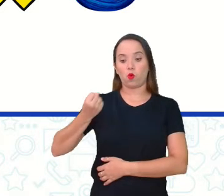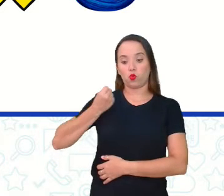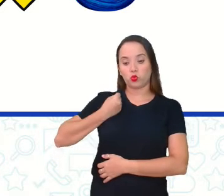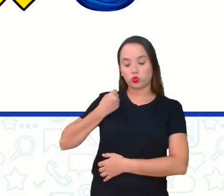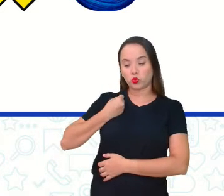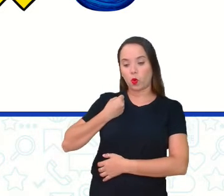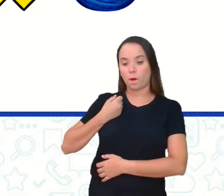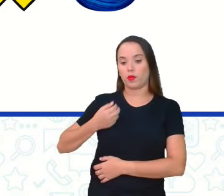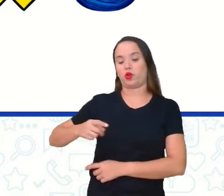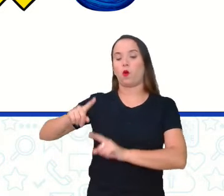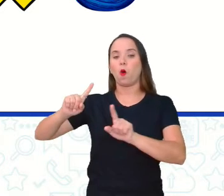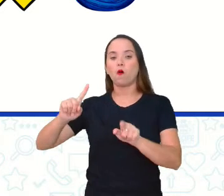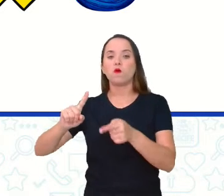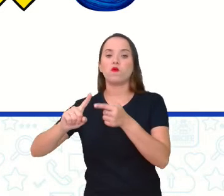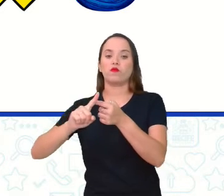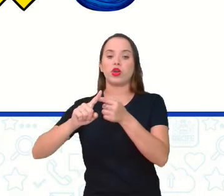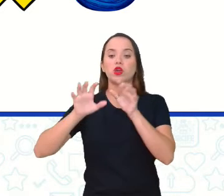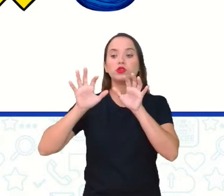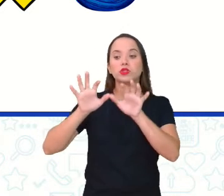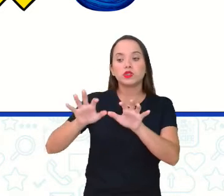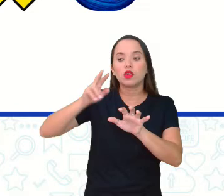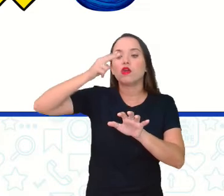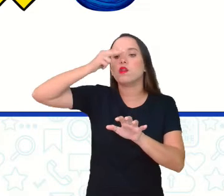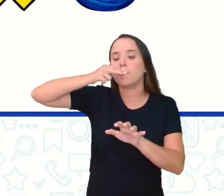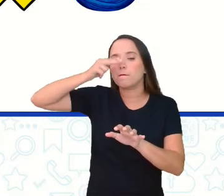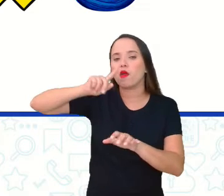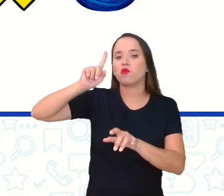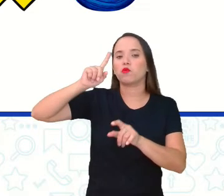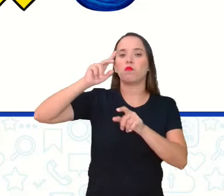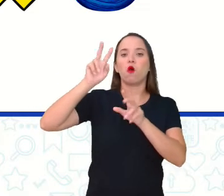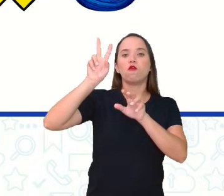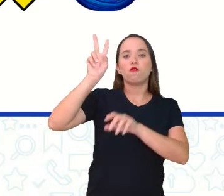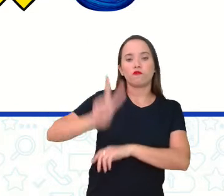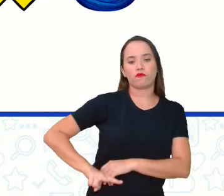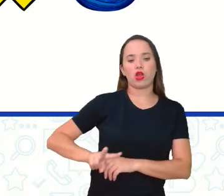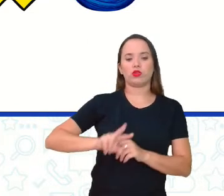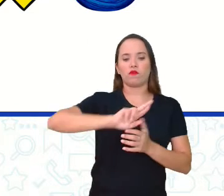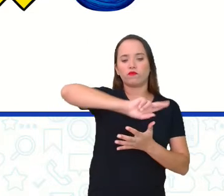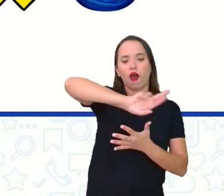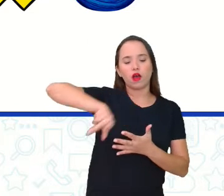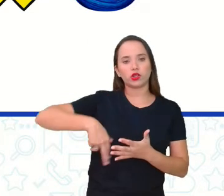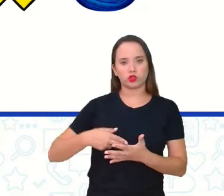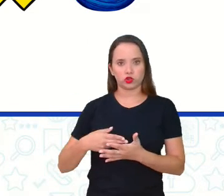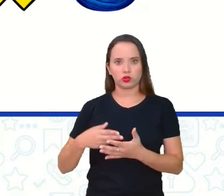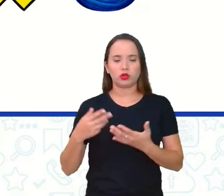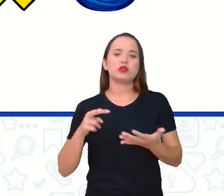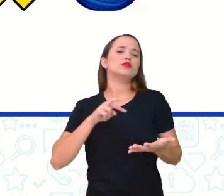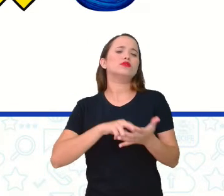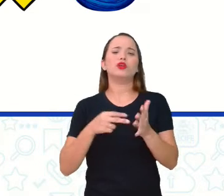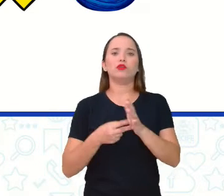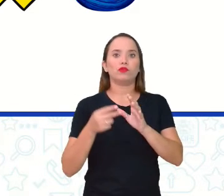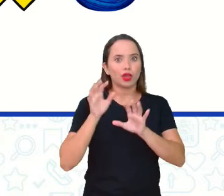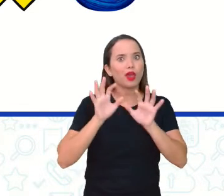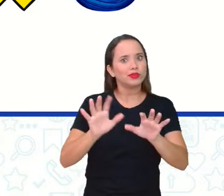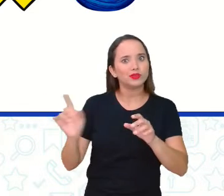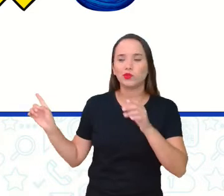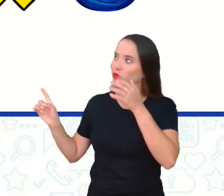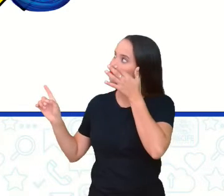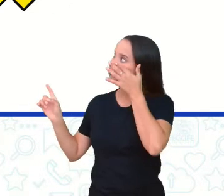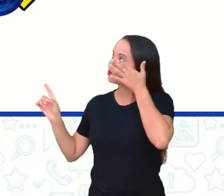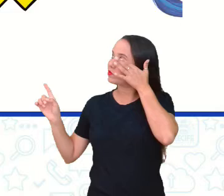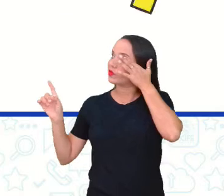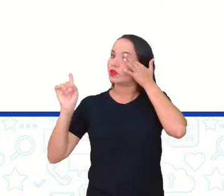por ele mesmo várias vezes. O que a gente está querendo dizer com isso é o que você está vendo aí na tela, uma